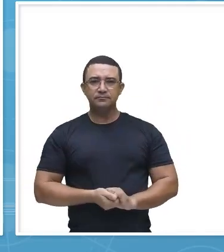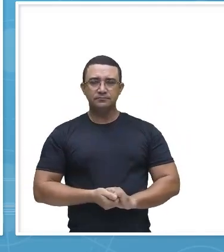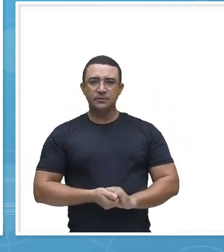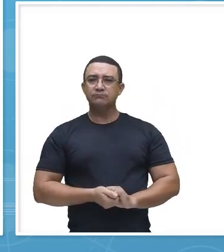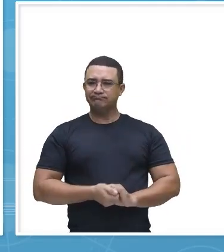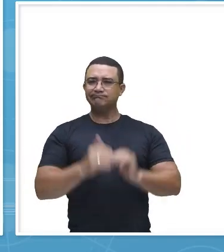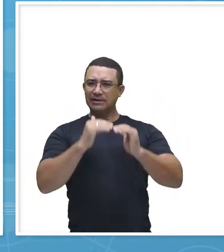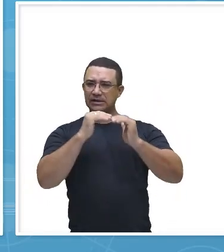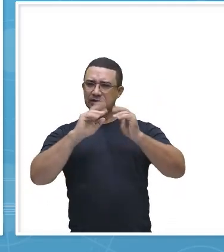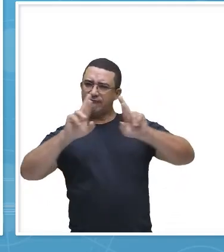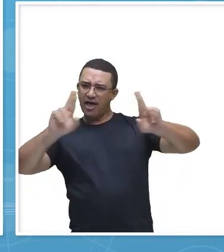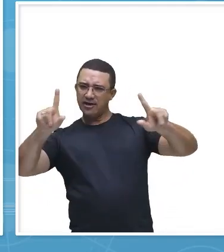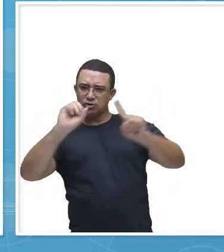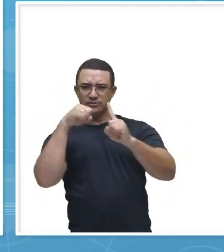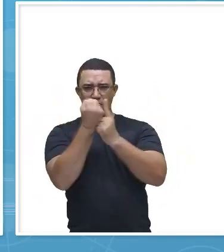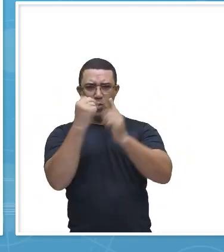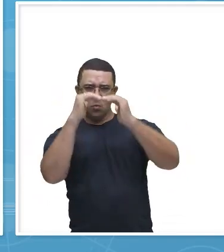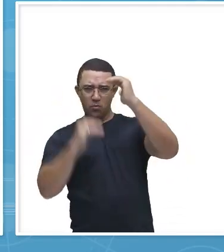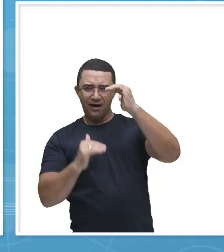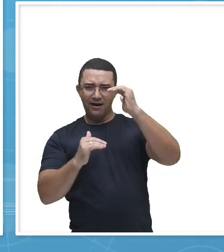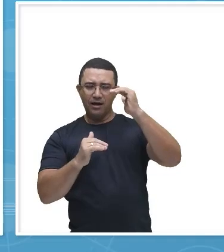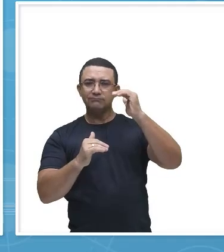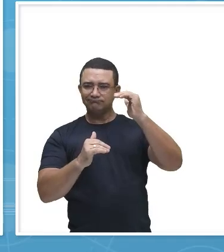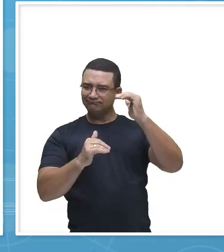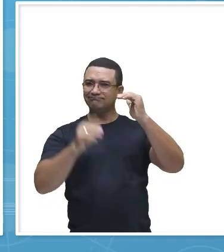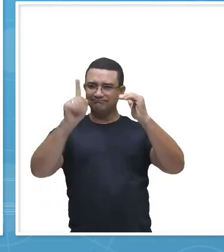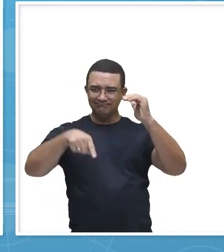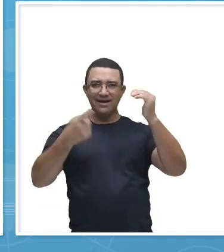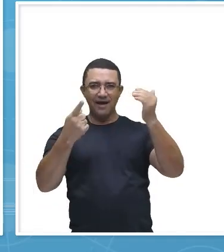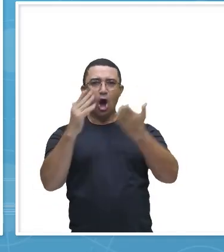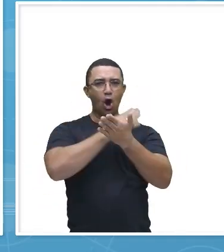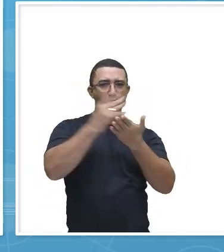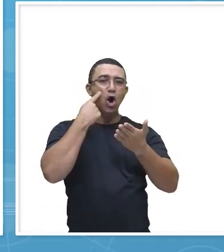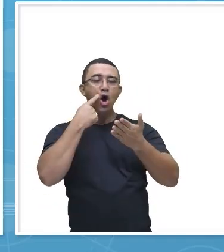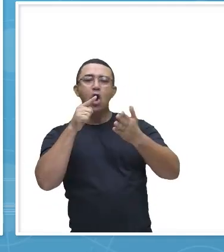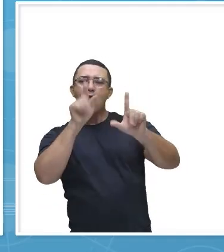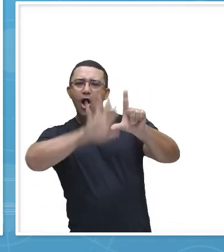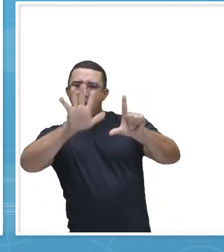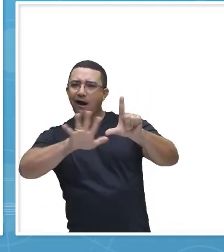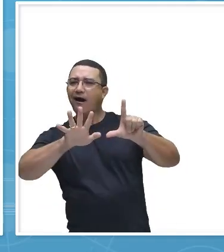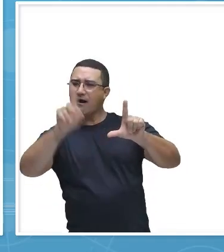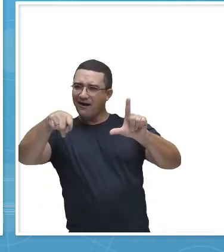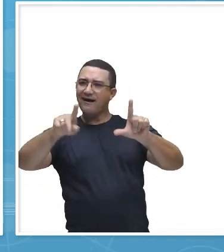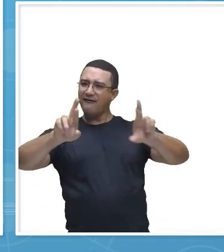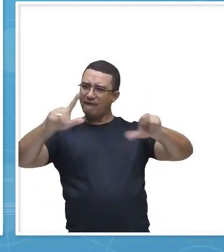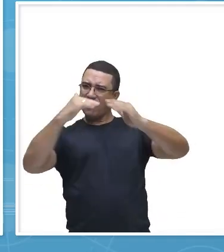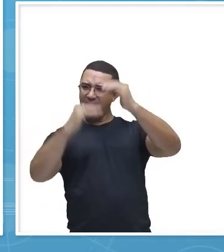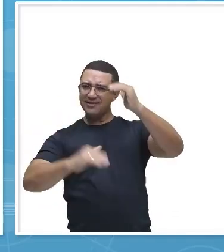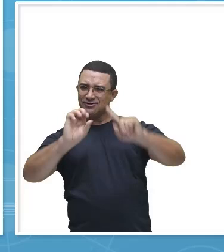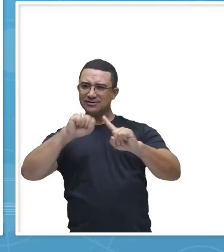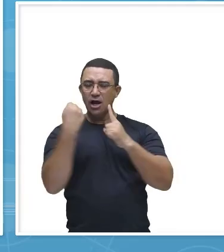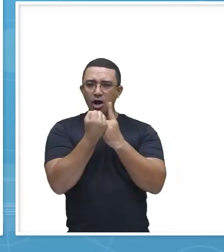desigualdade social? Então, você pode ver aí que são os elementos pertencentes na imagem. Quais são eles? A desigualdade social mesmo, né?